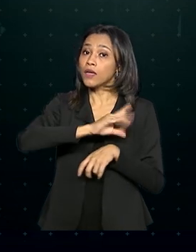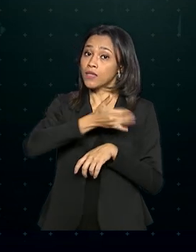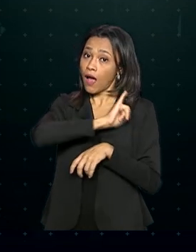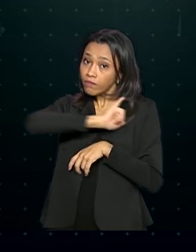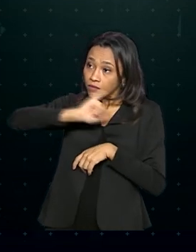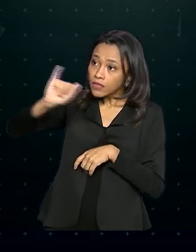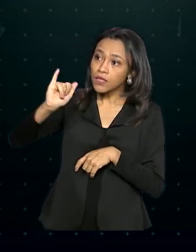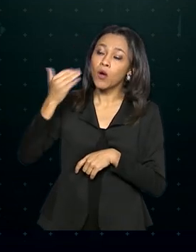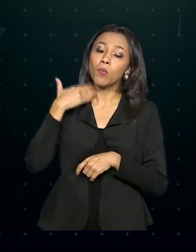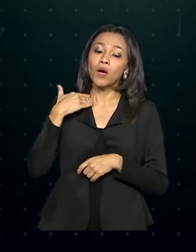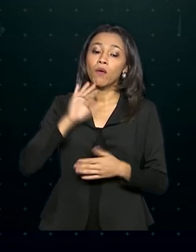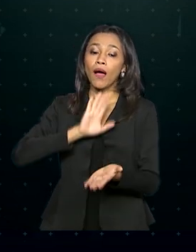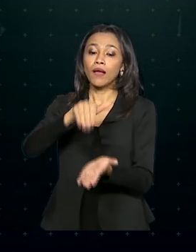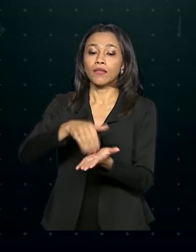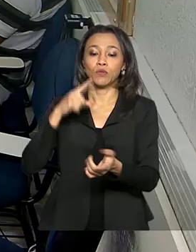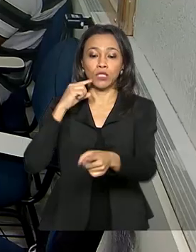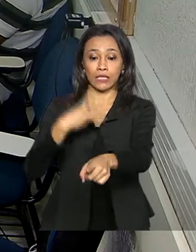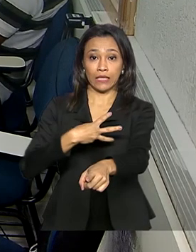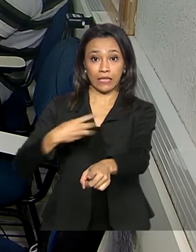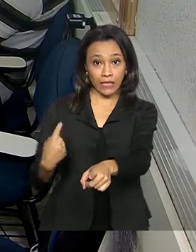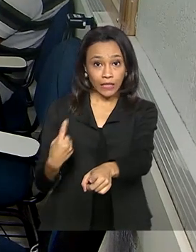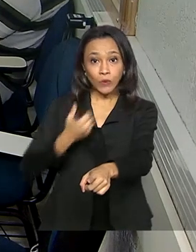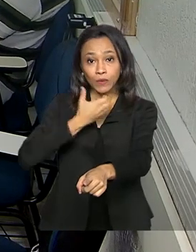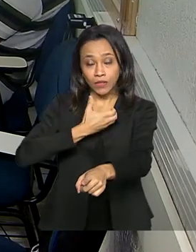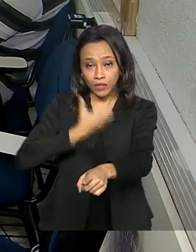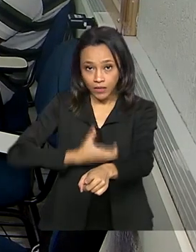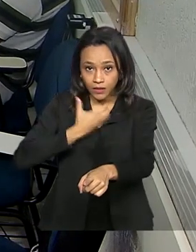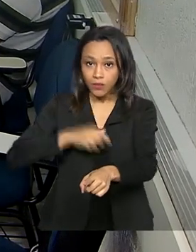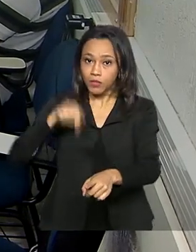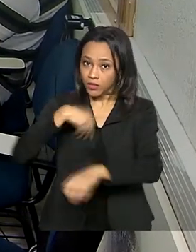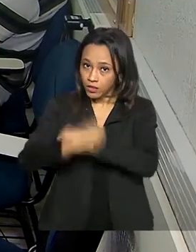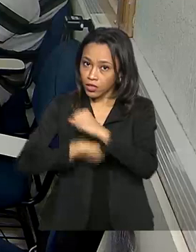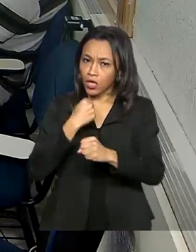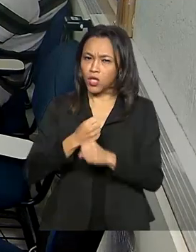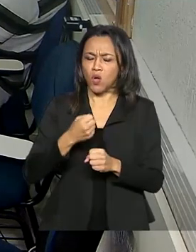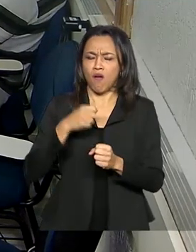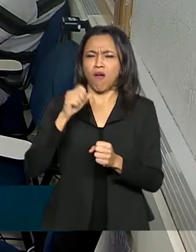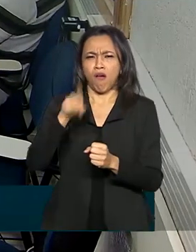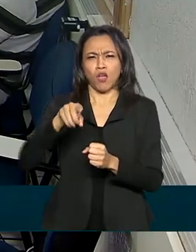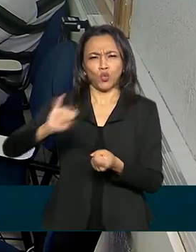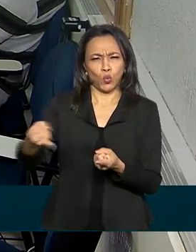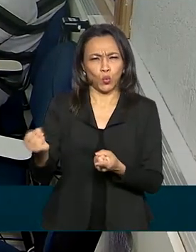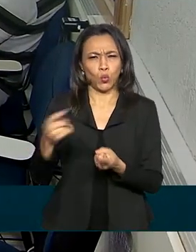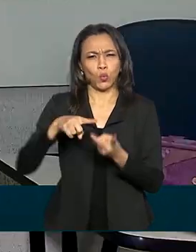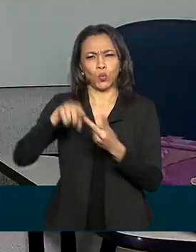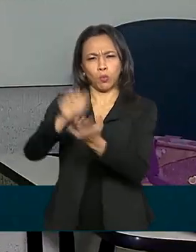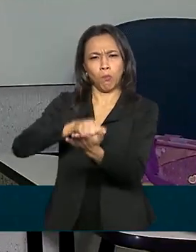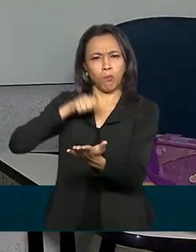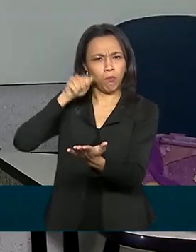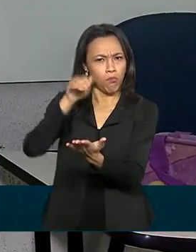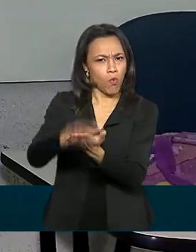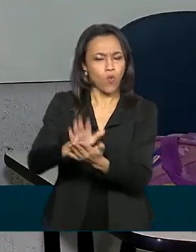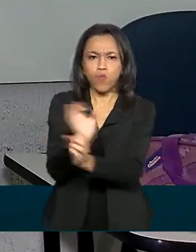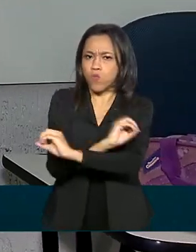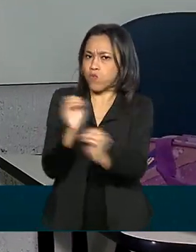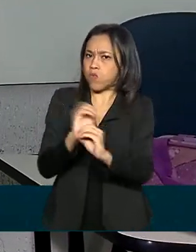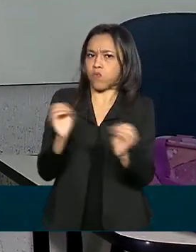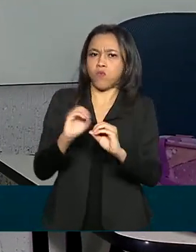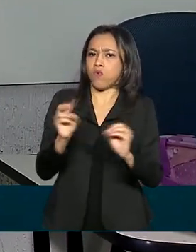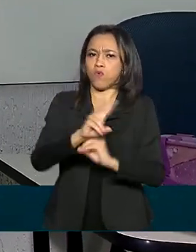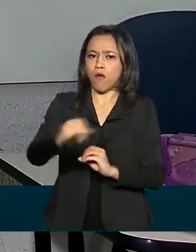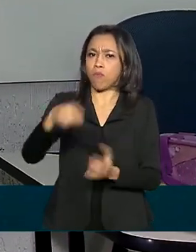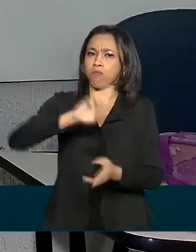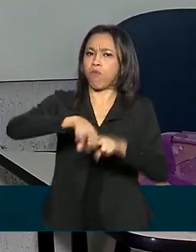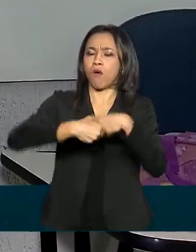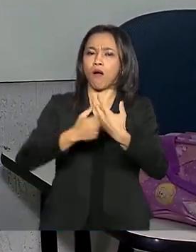31 de dezembro deste ano. Não serão cobrados juros ou multa por atraso sobre as parcelas não pagas por causa da pandemia.